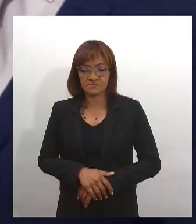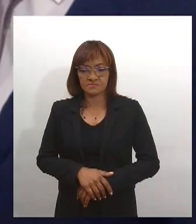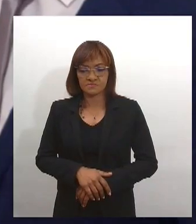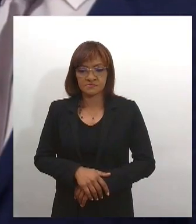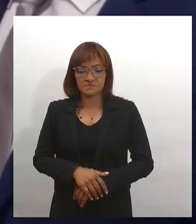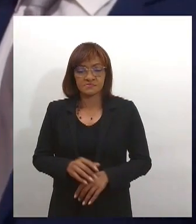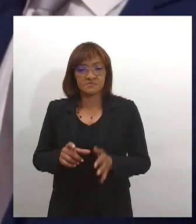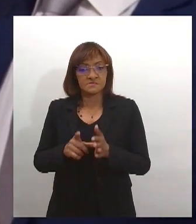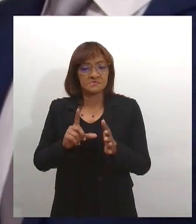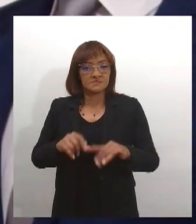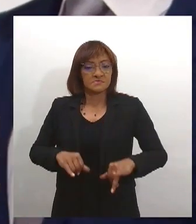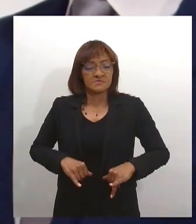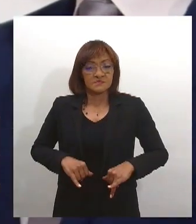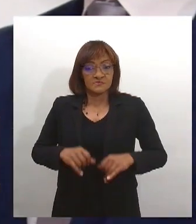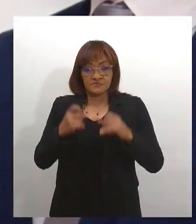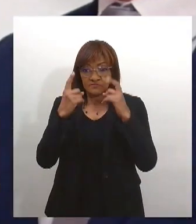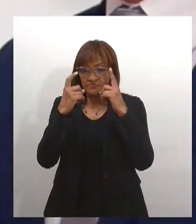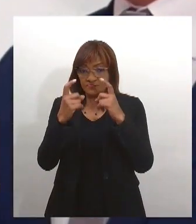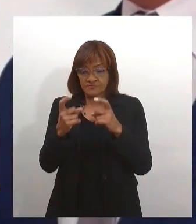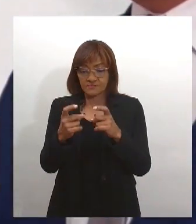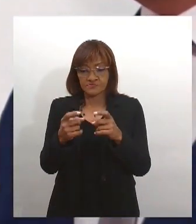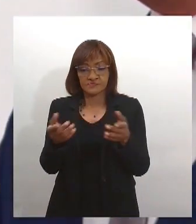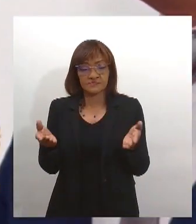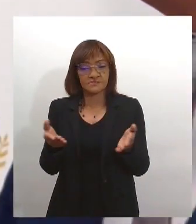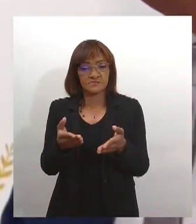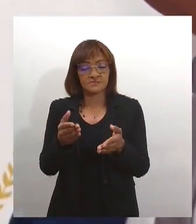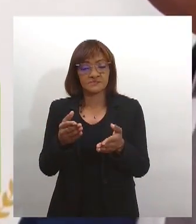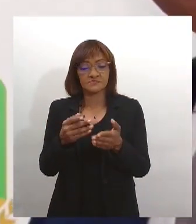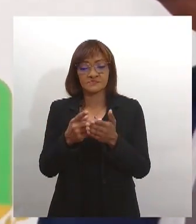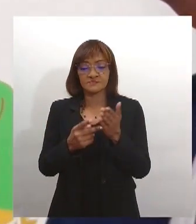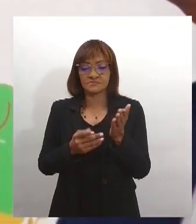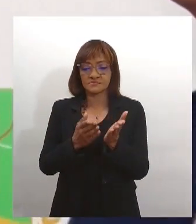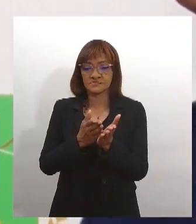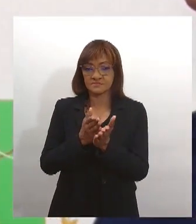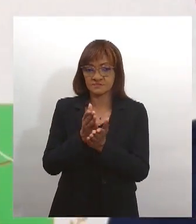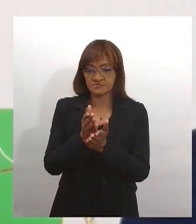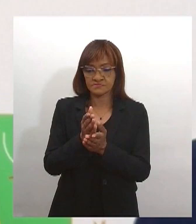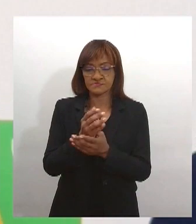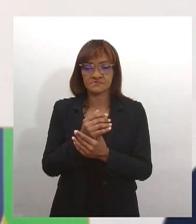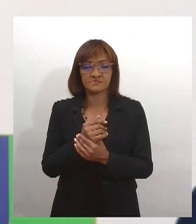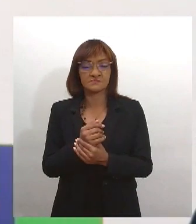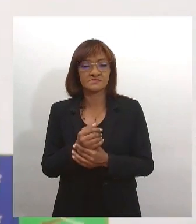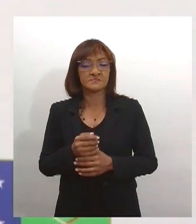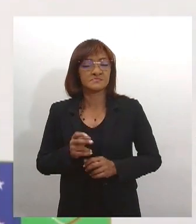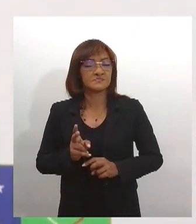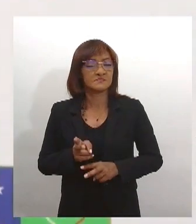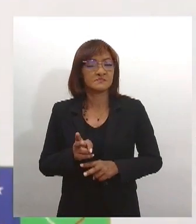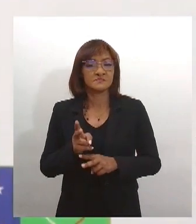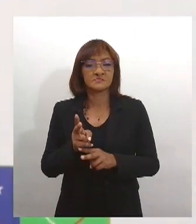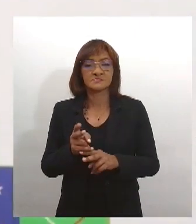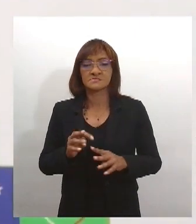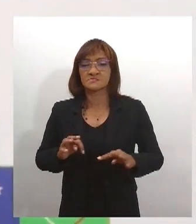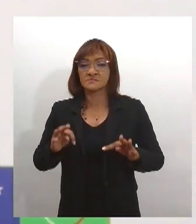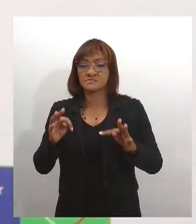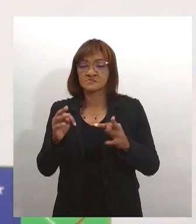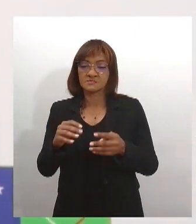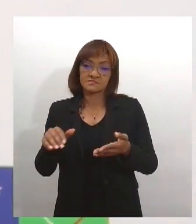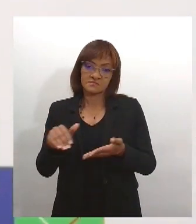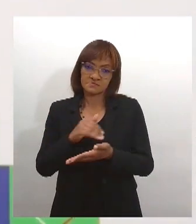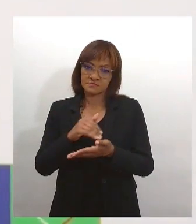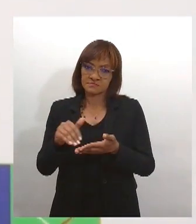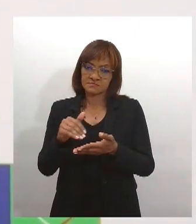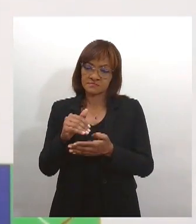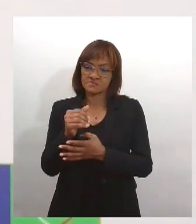que, sendo aprovado, claro, seja um projeto integrado entre as Secretarias de Segurança Pública,